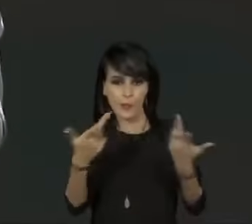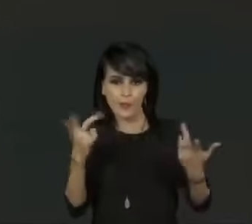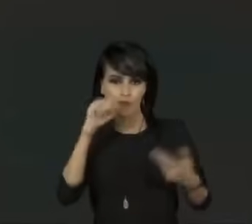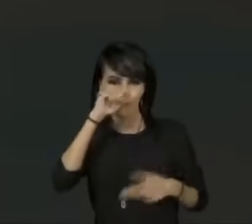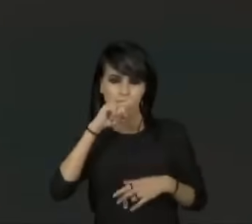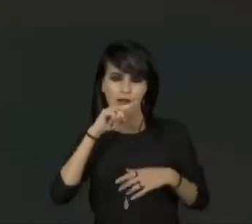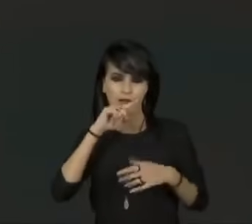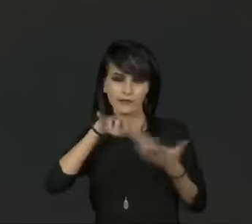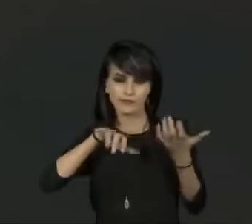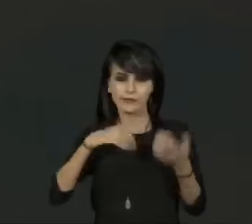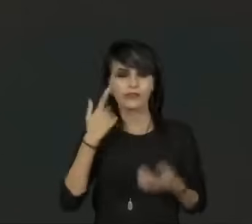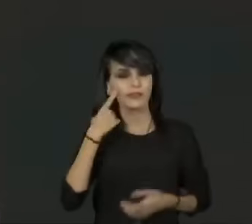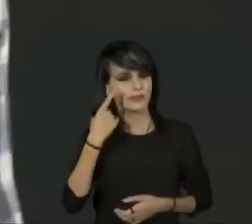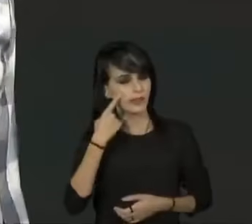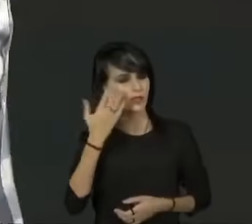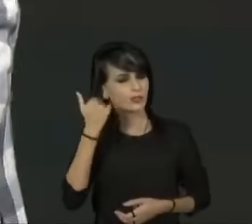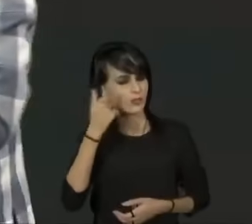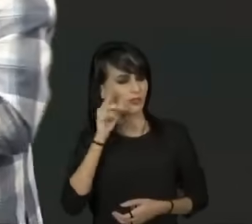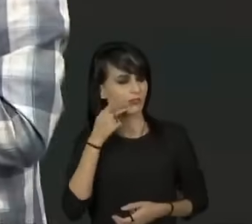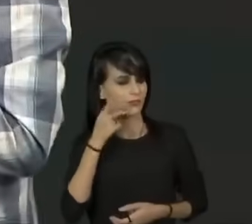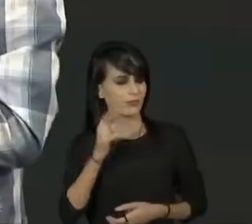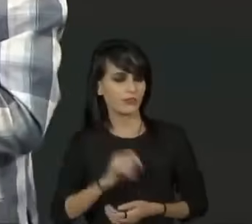eu sei o que que eu tô falando